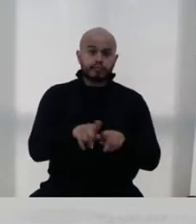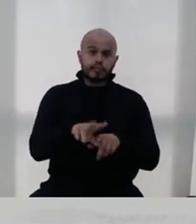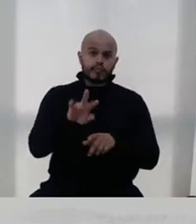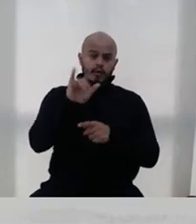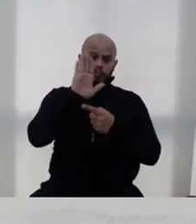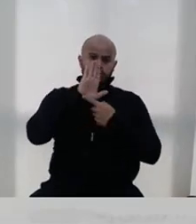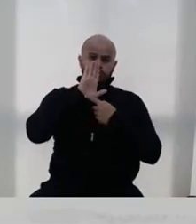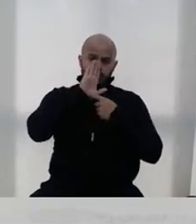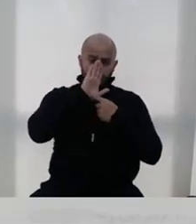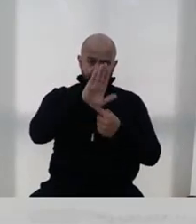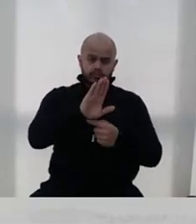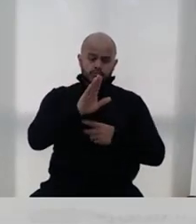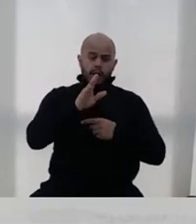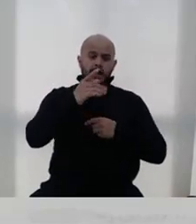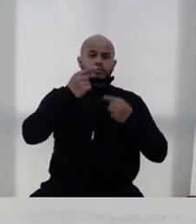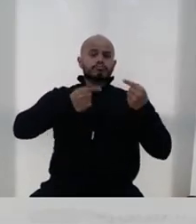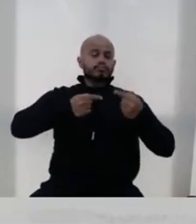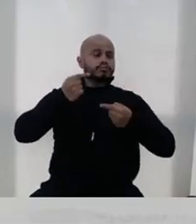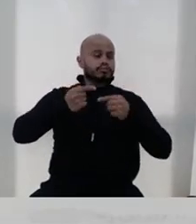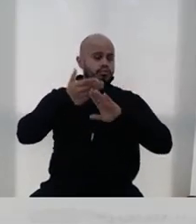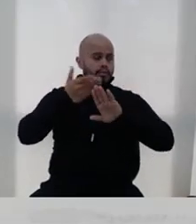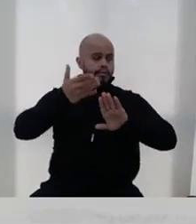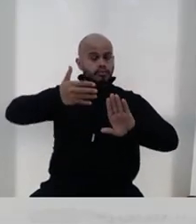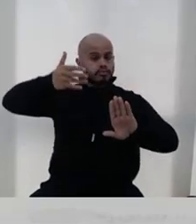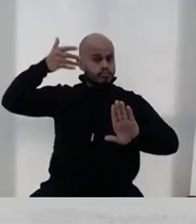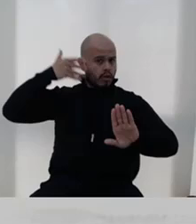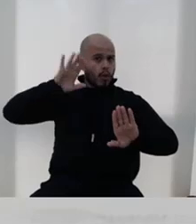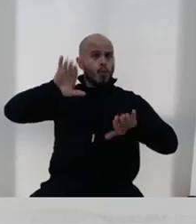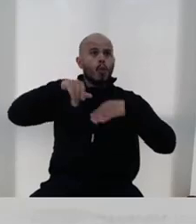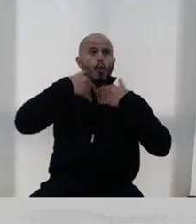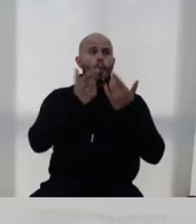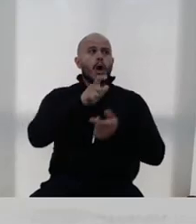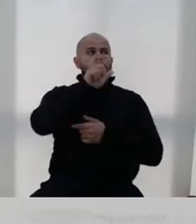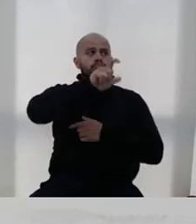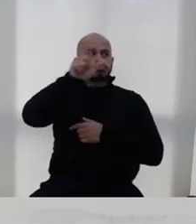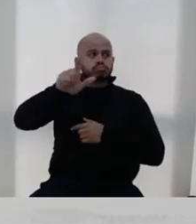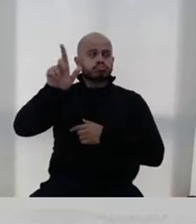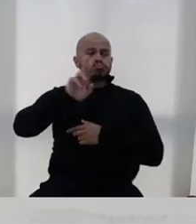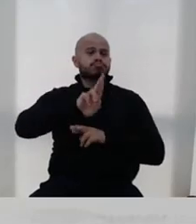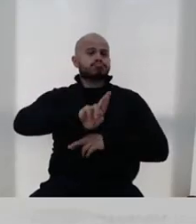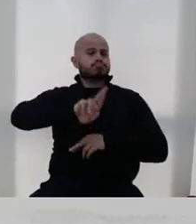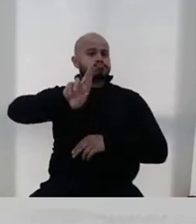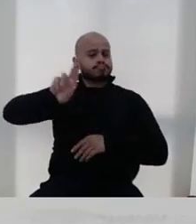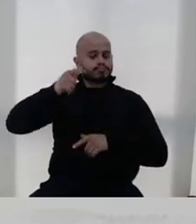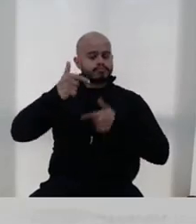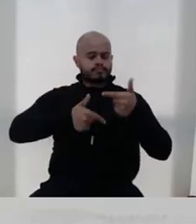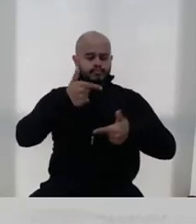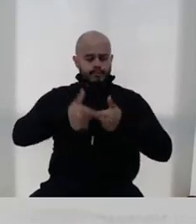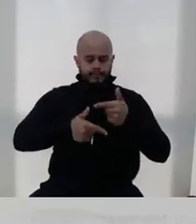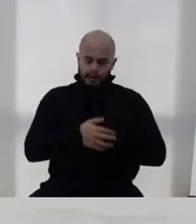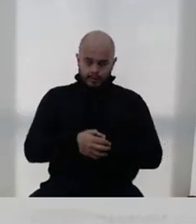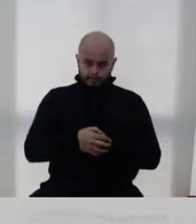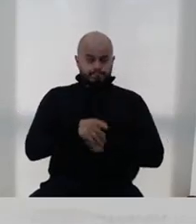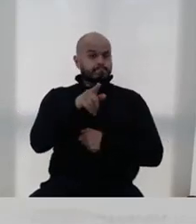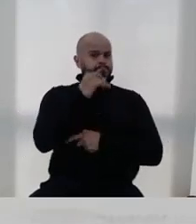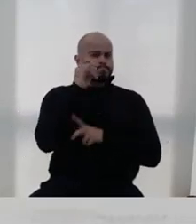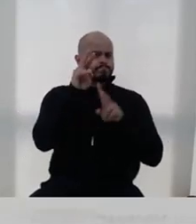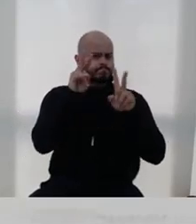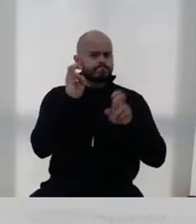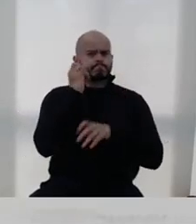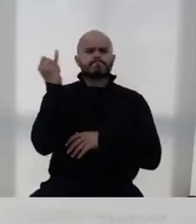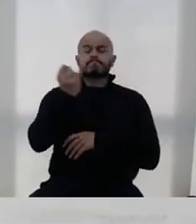uma discussão prévia a respeito de quais são as atribuições. Isso é muito importante. De novo, nós tivemos ao longo